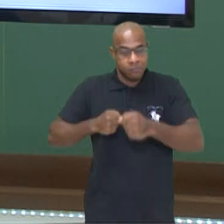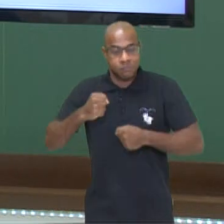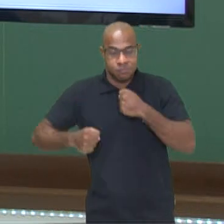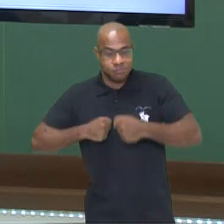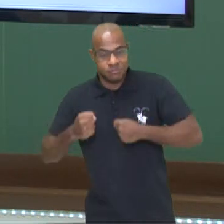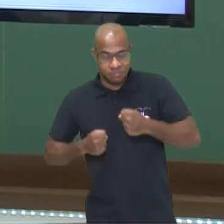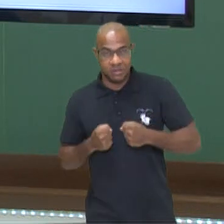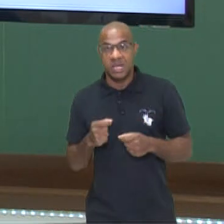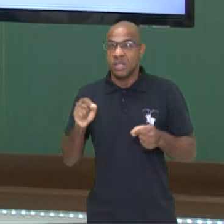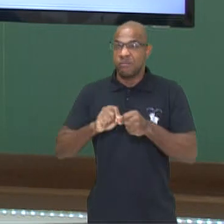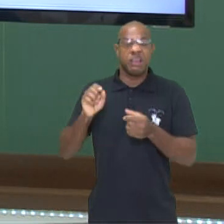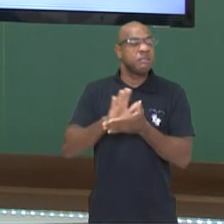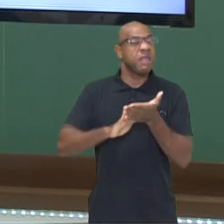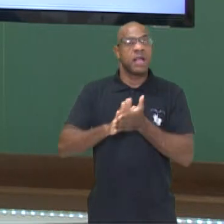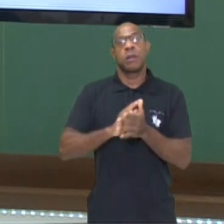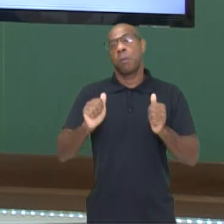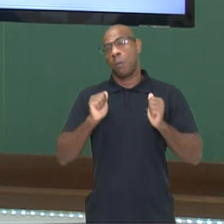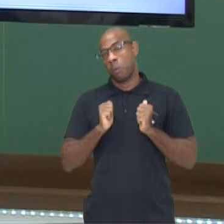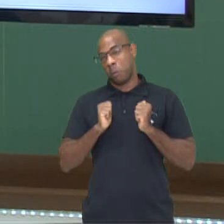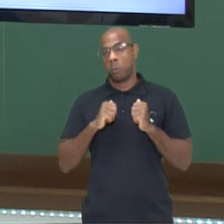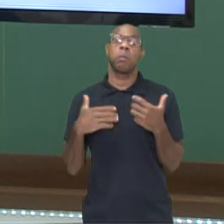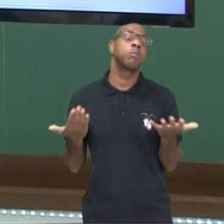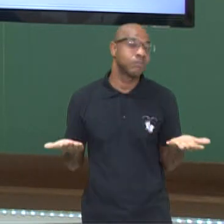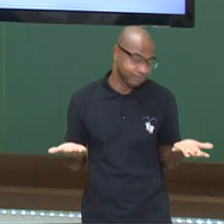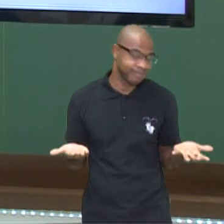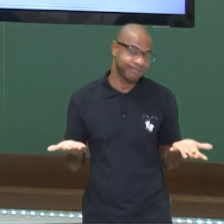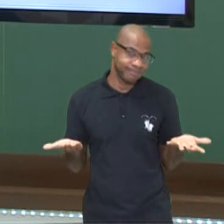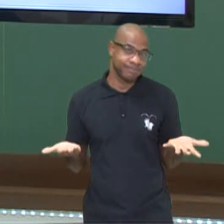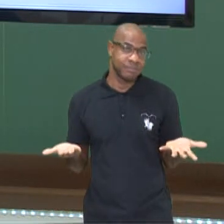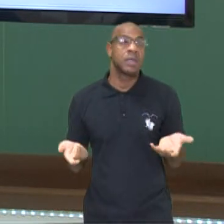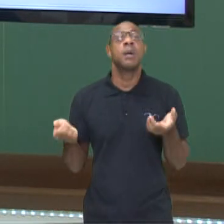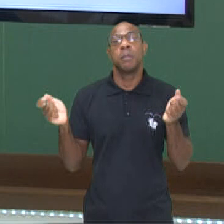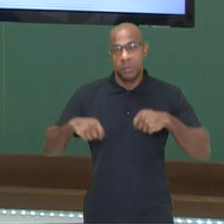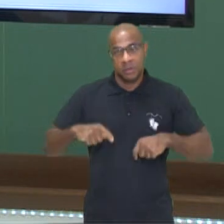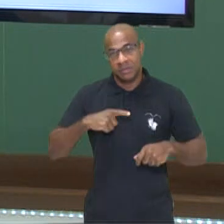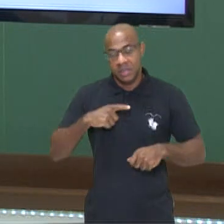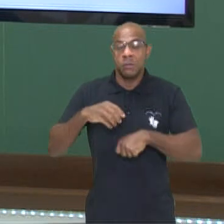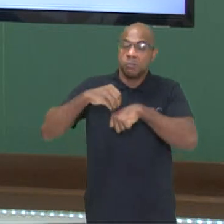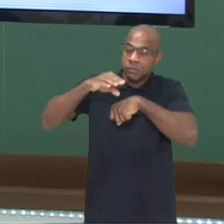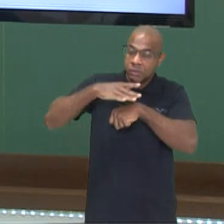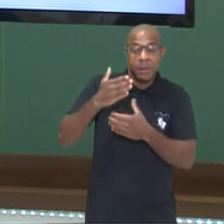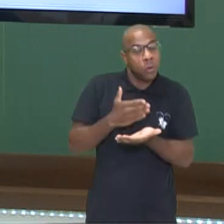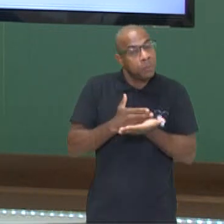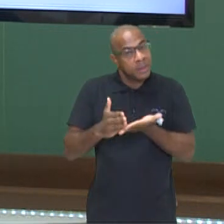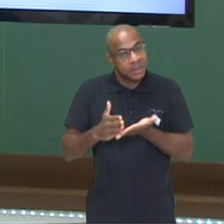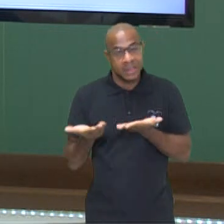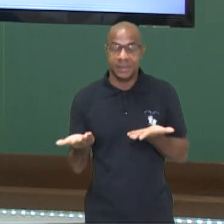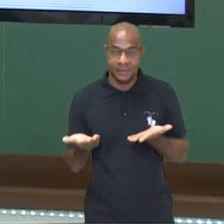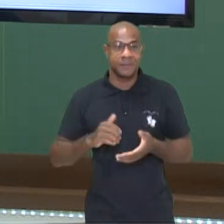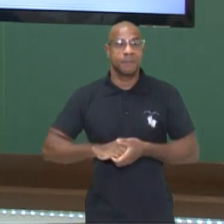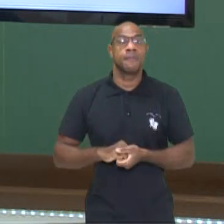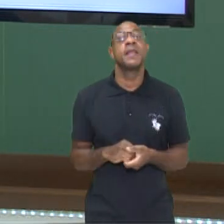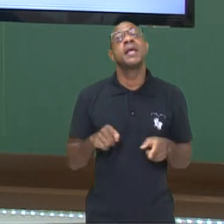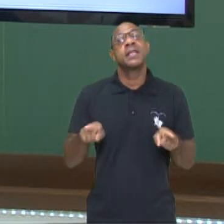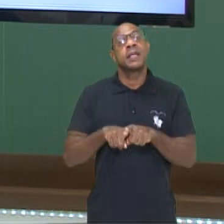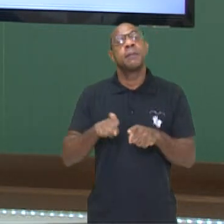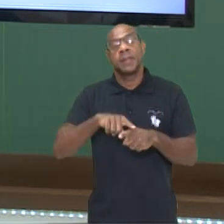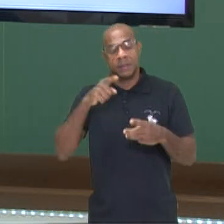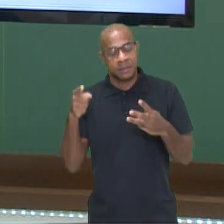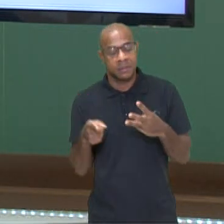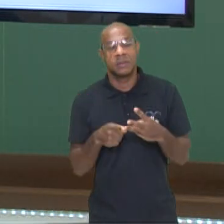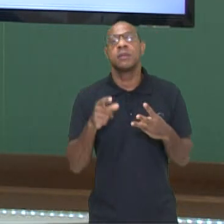quem não realiza nenhuma dessas atividades ou outra ainda, poderá ter algumas dicas para começar. E ainda fala